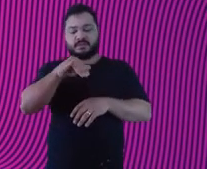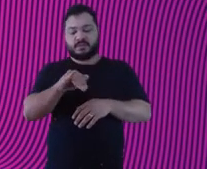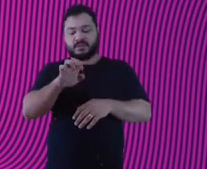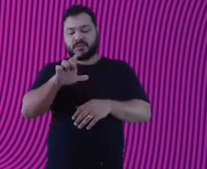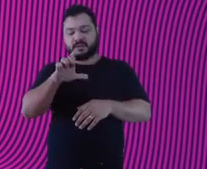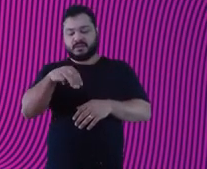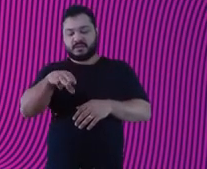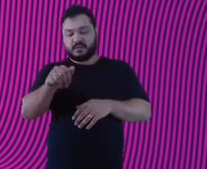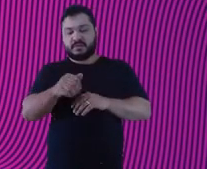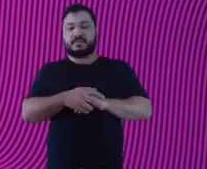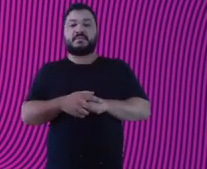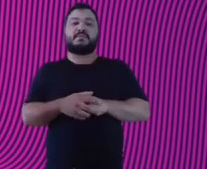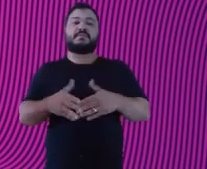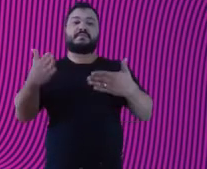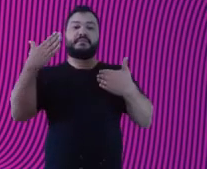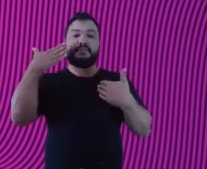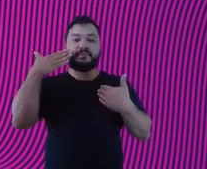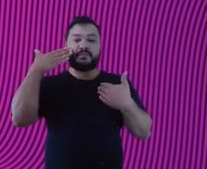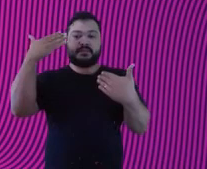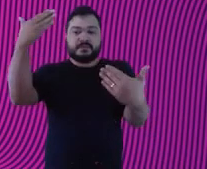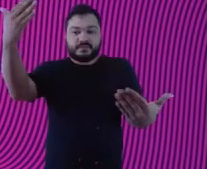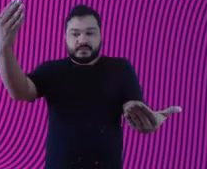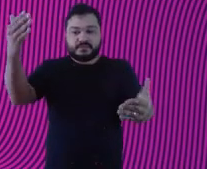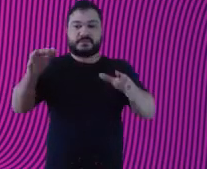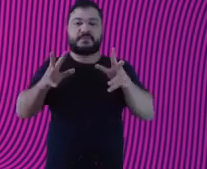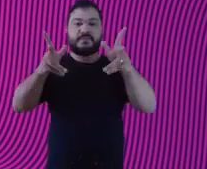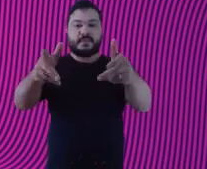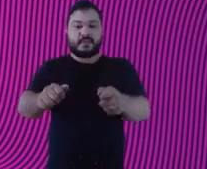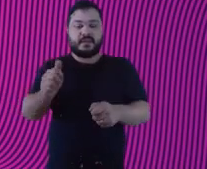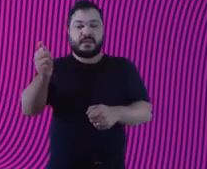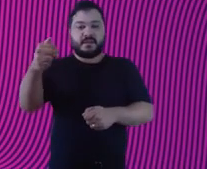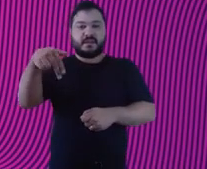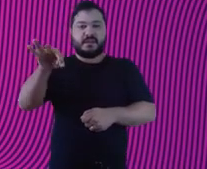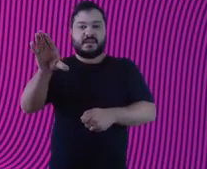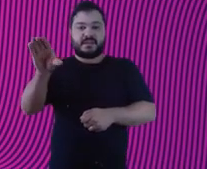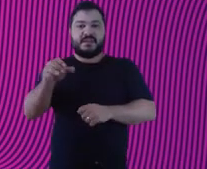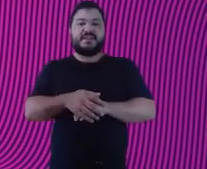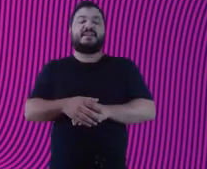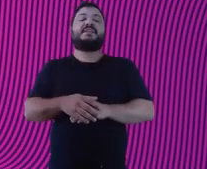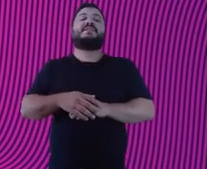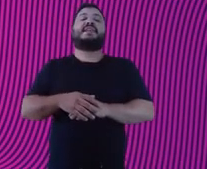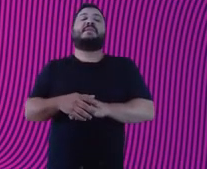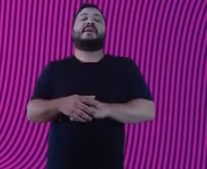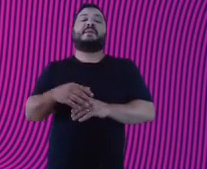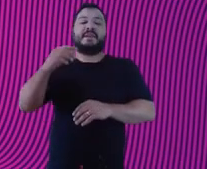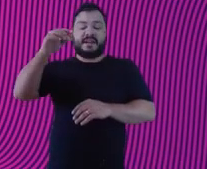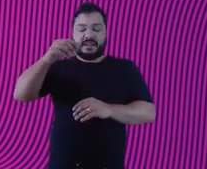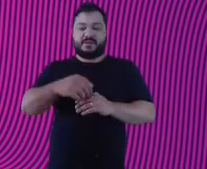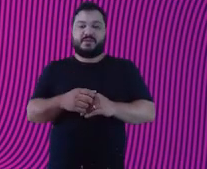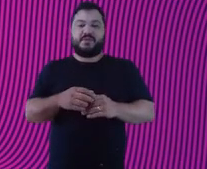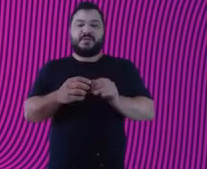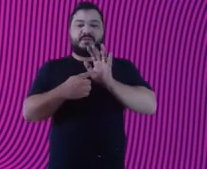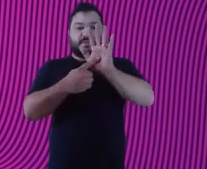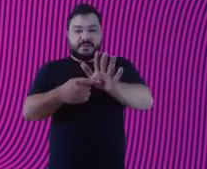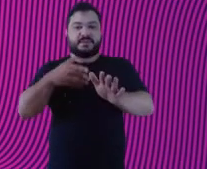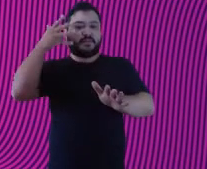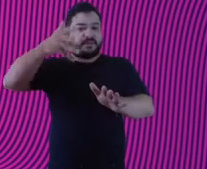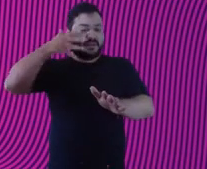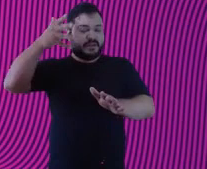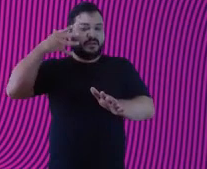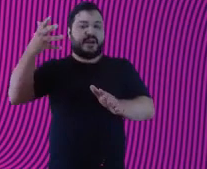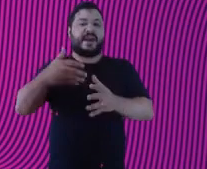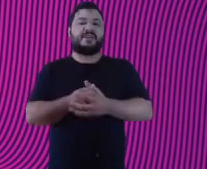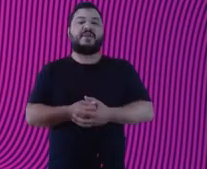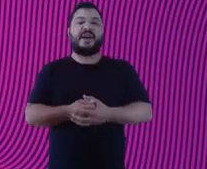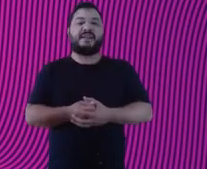perdido. Obrigada a todos, ao Antônio, a Suzana, que apresentaram os casos, a Lu, Marcinho, Paulo e